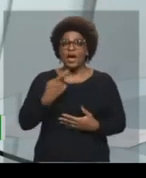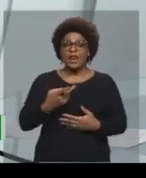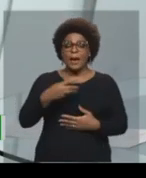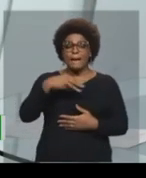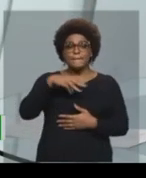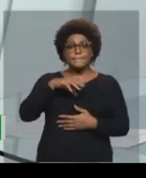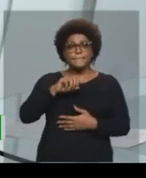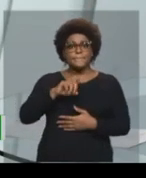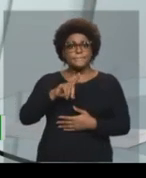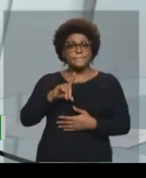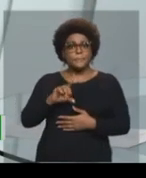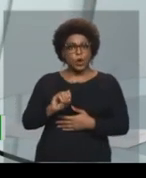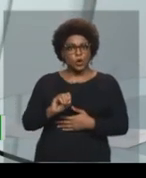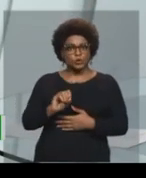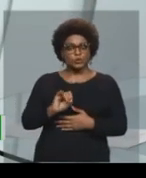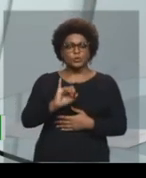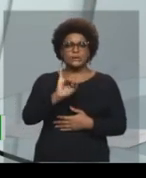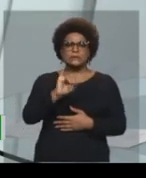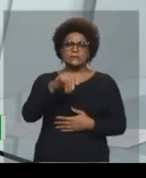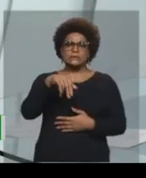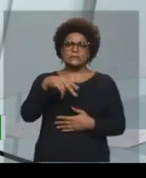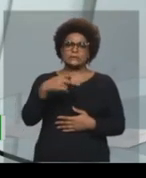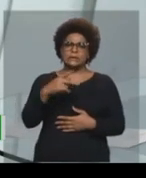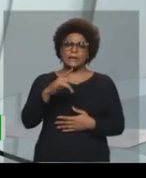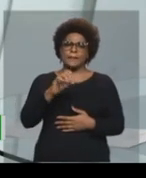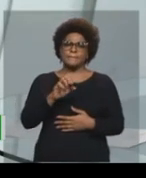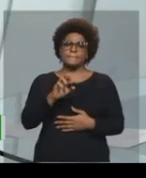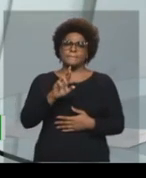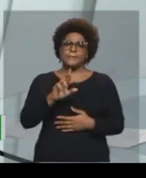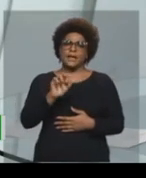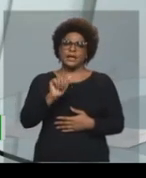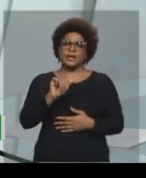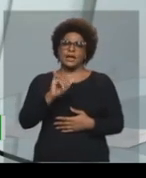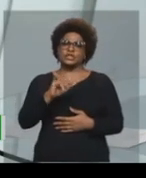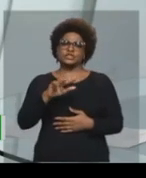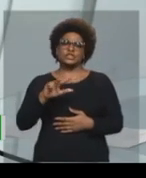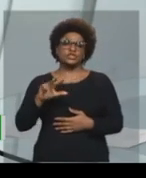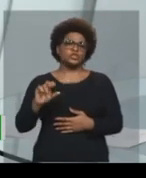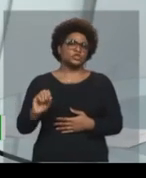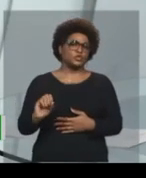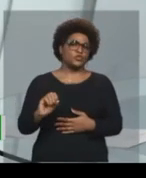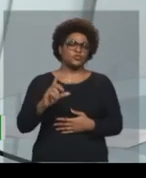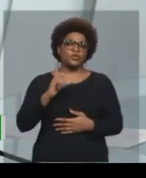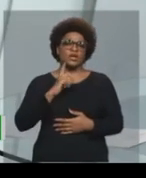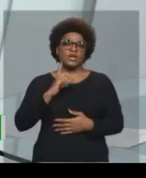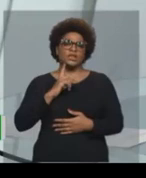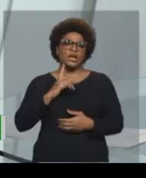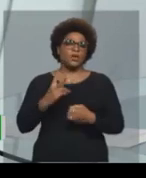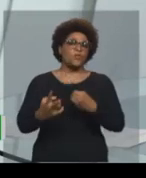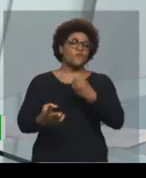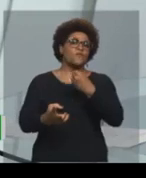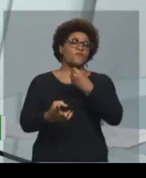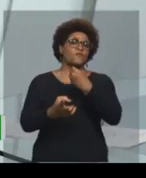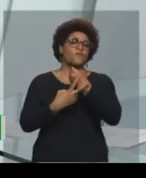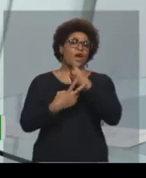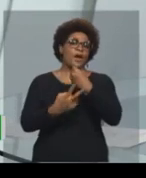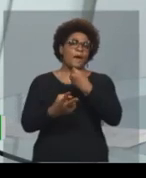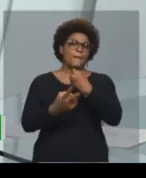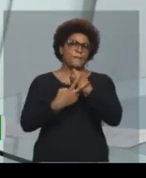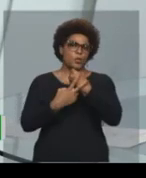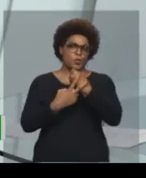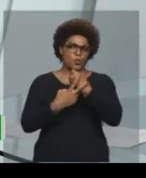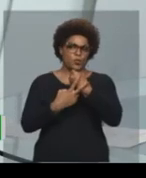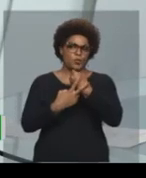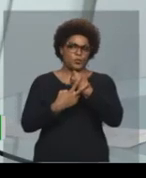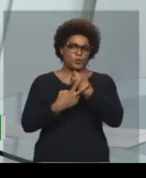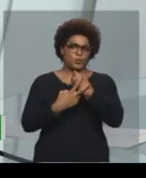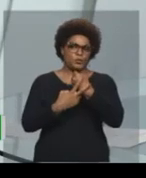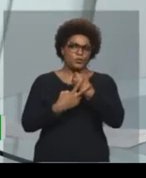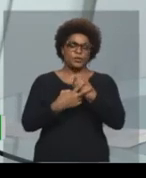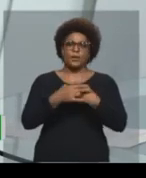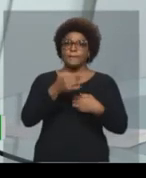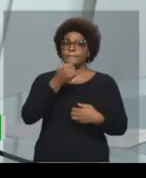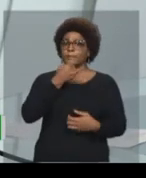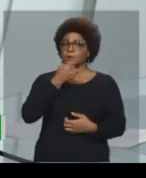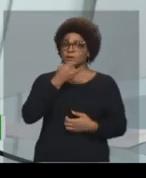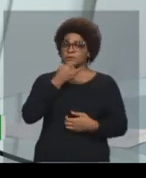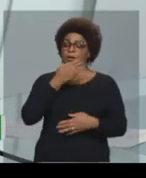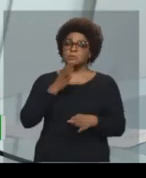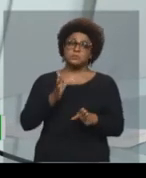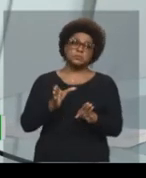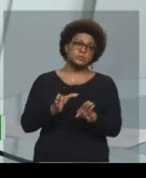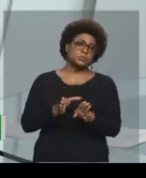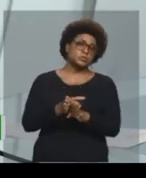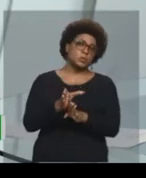aquele modo que o verbo vai ou dar um conselho, tá? Ou dar uma